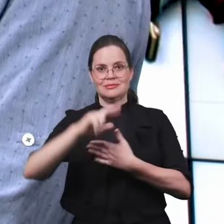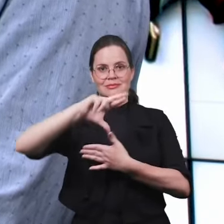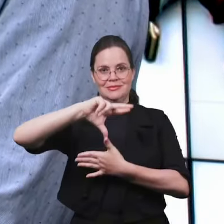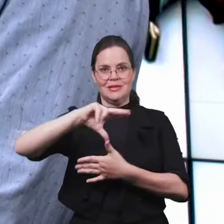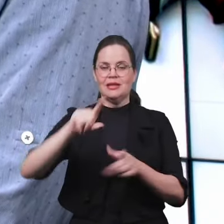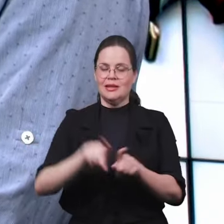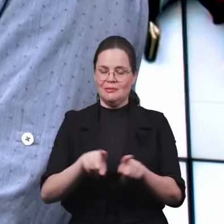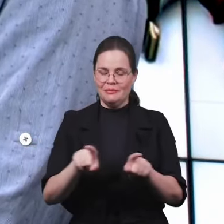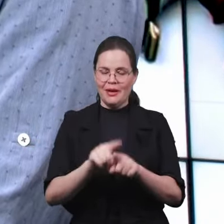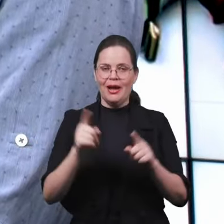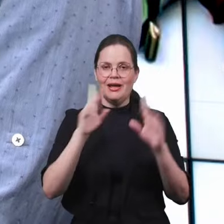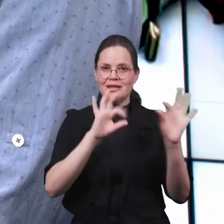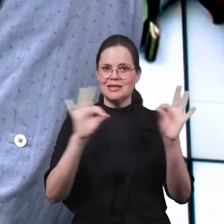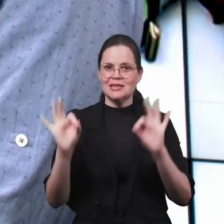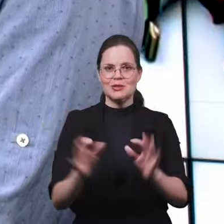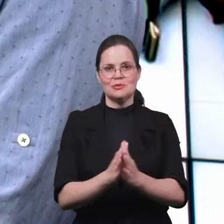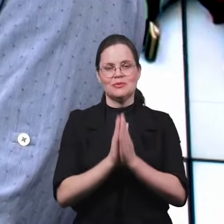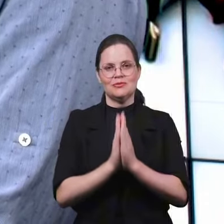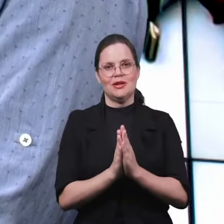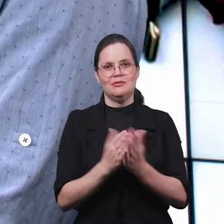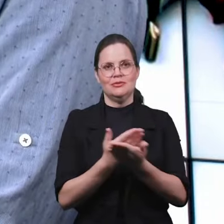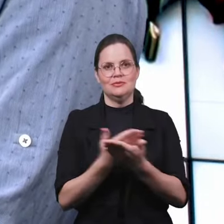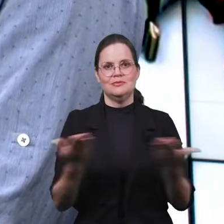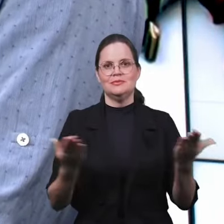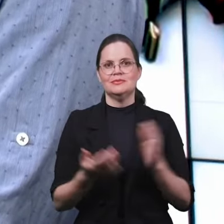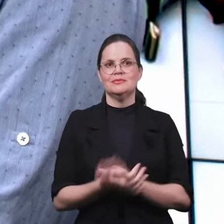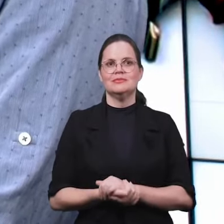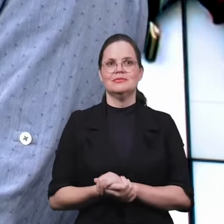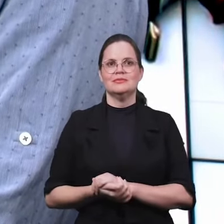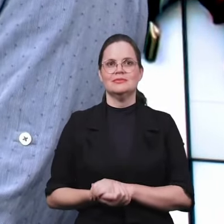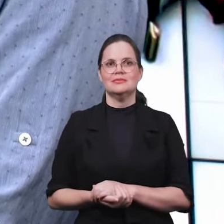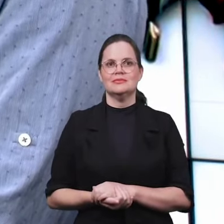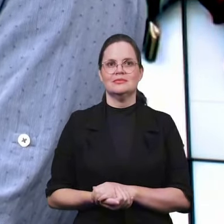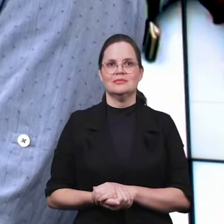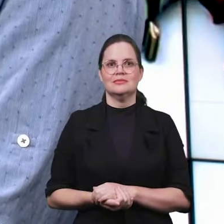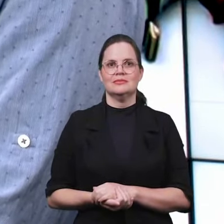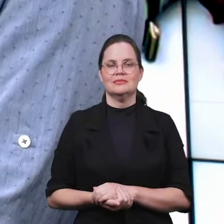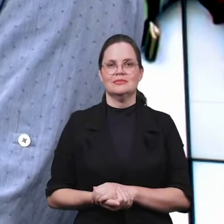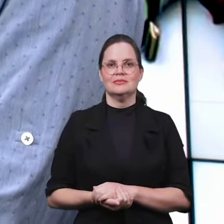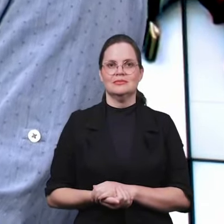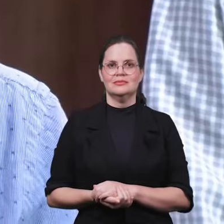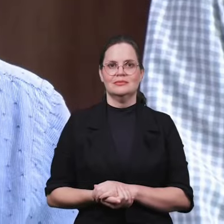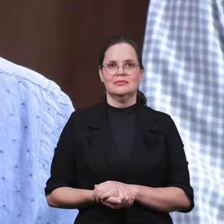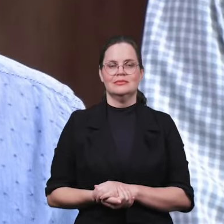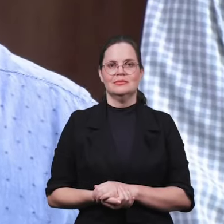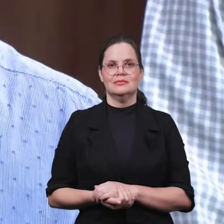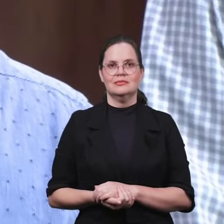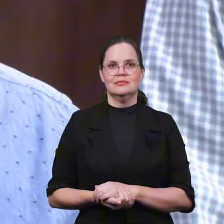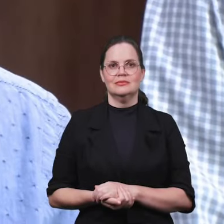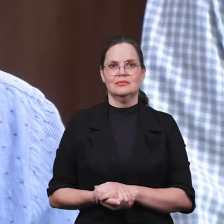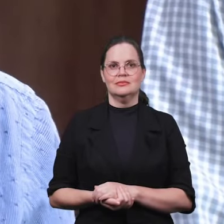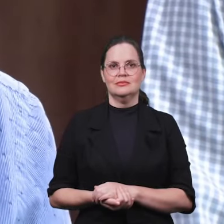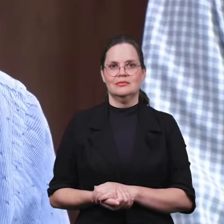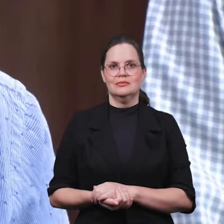assiste também. Então, para todos os nossos países hispânicos, por favor, pastor. Sí,